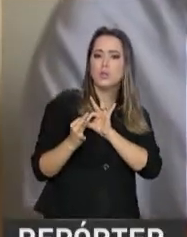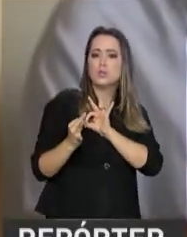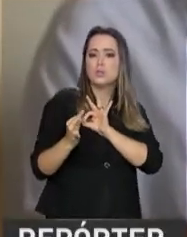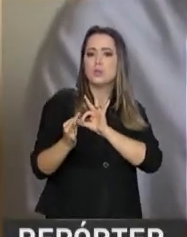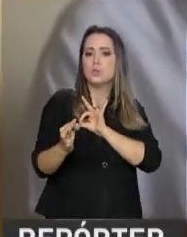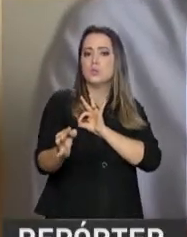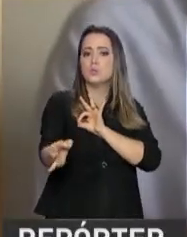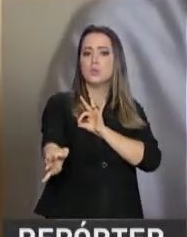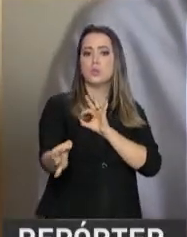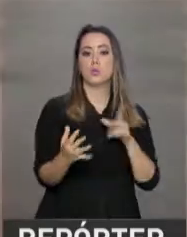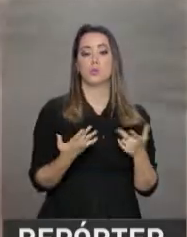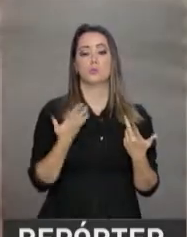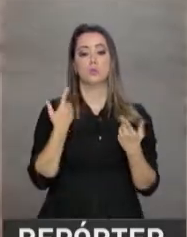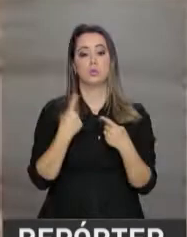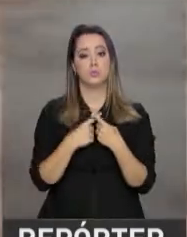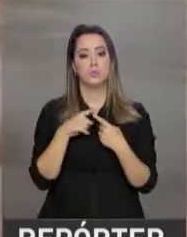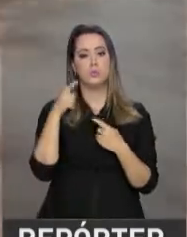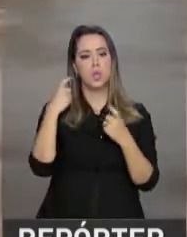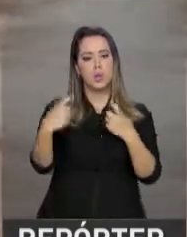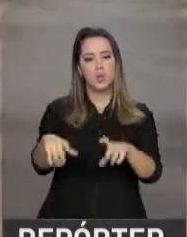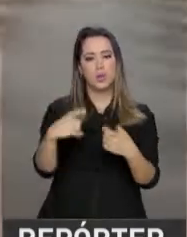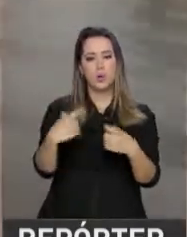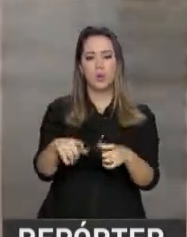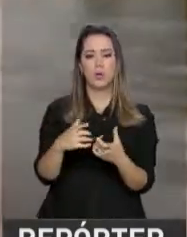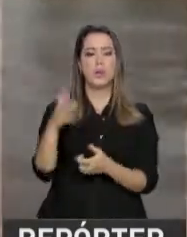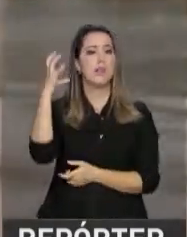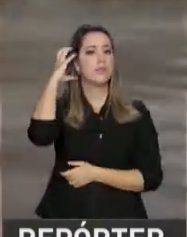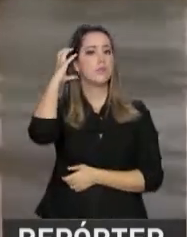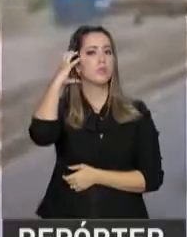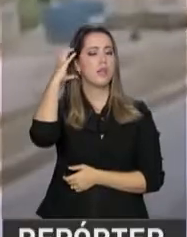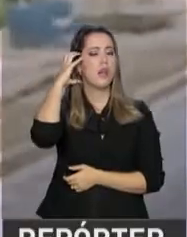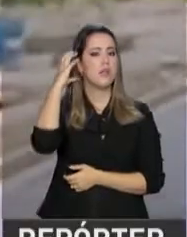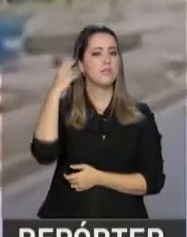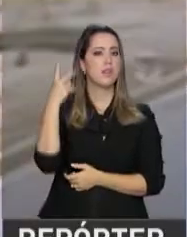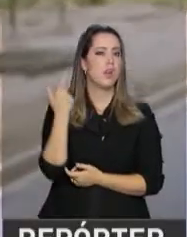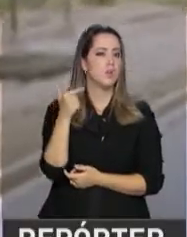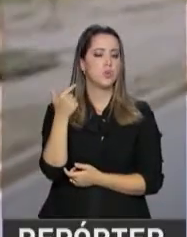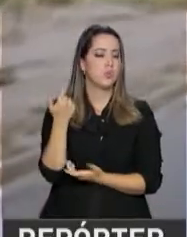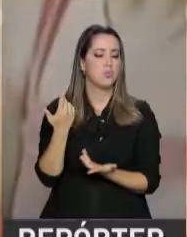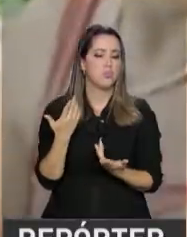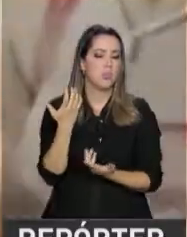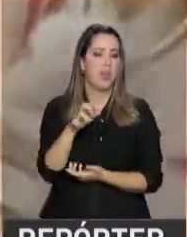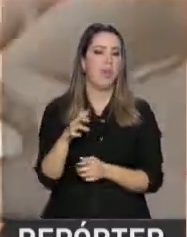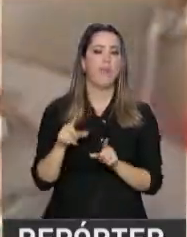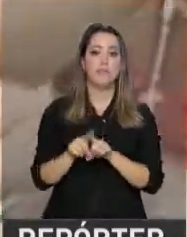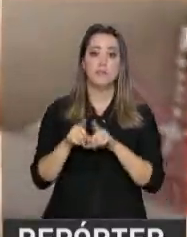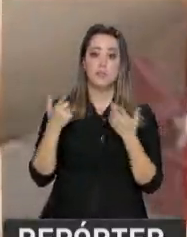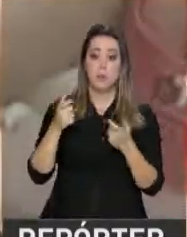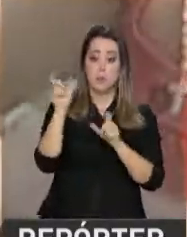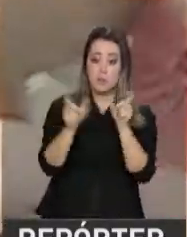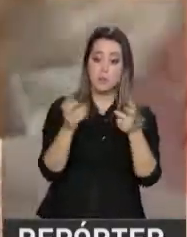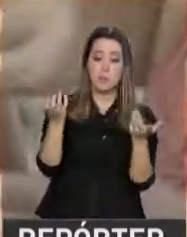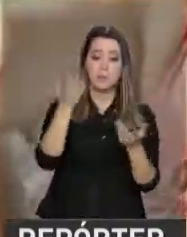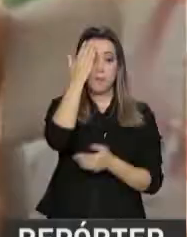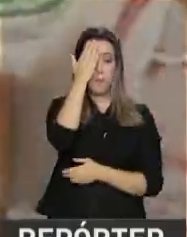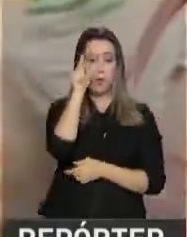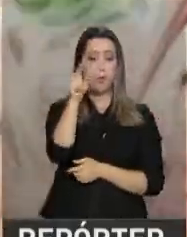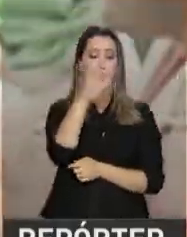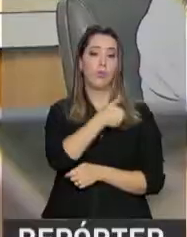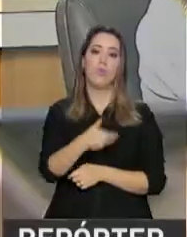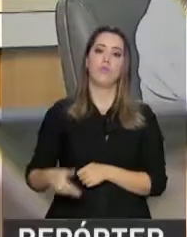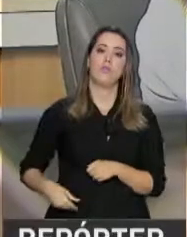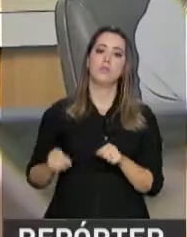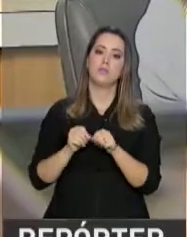centros do país são locais onde as rádios comerciais não investem e o cidadão precisa saber o que o governo está fazendo